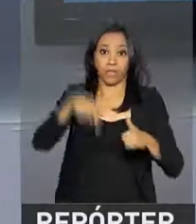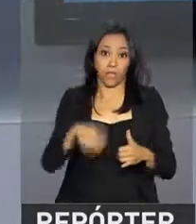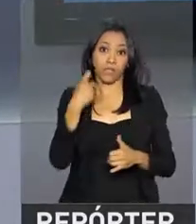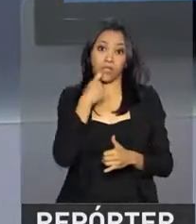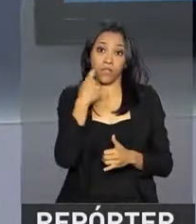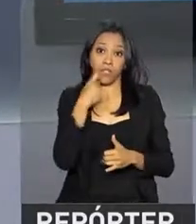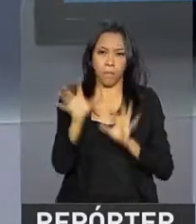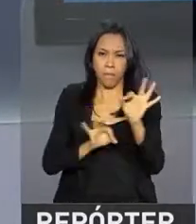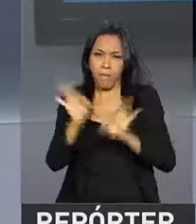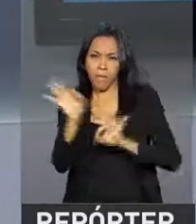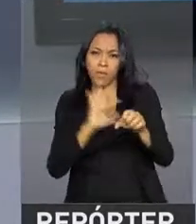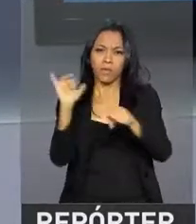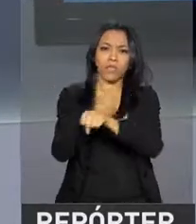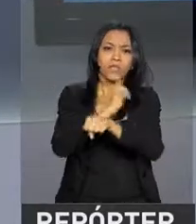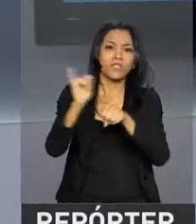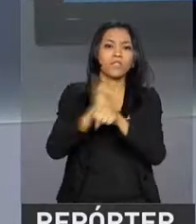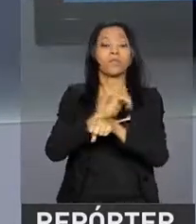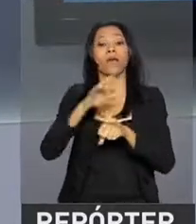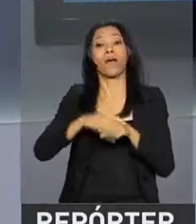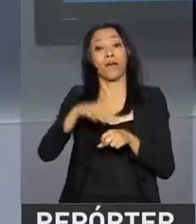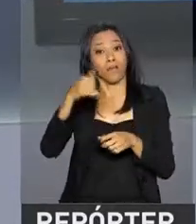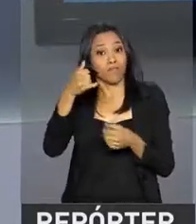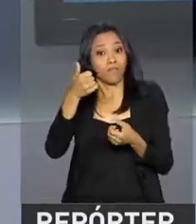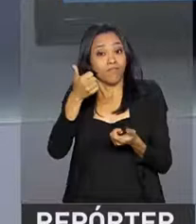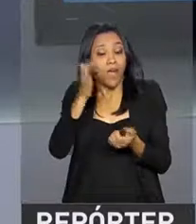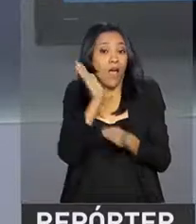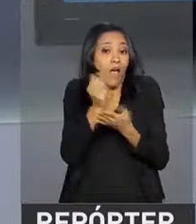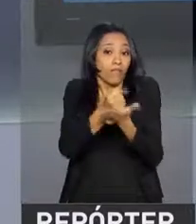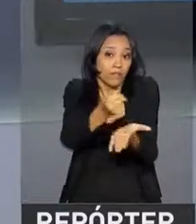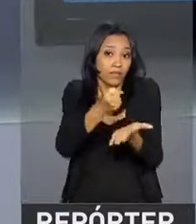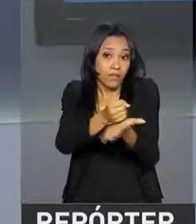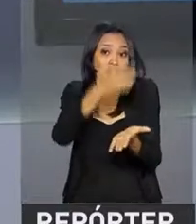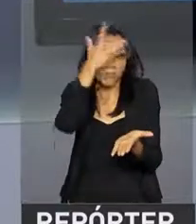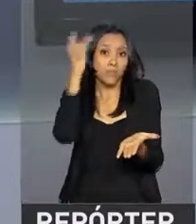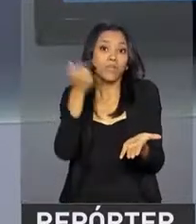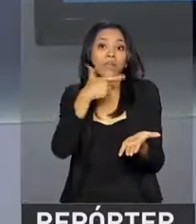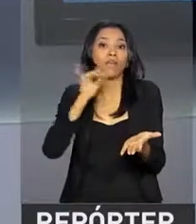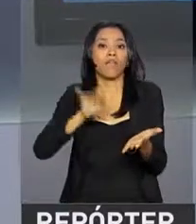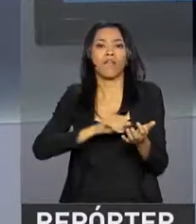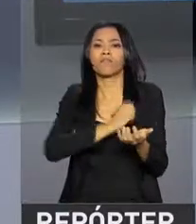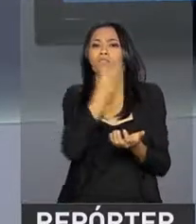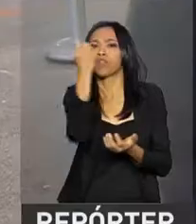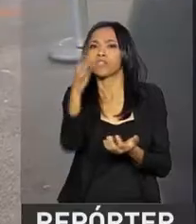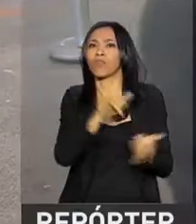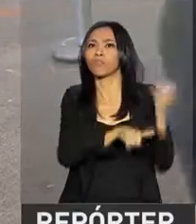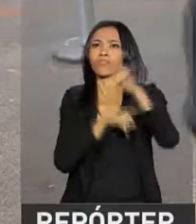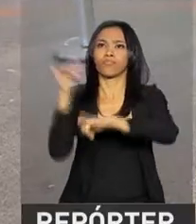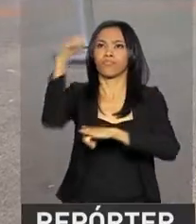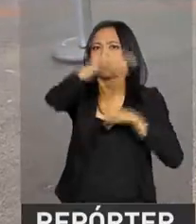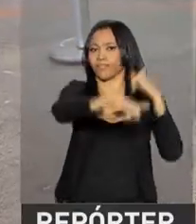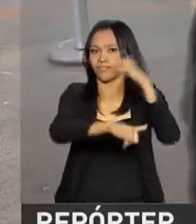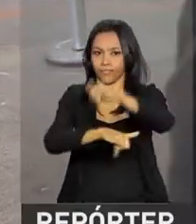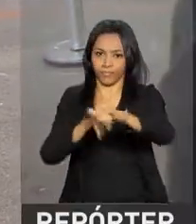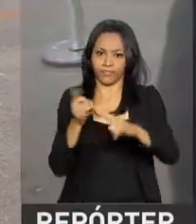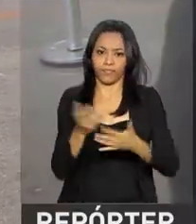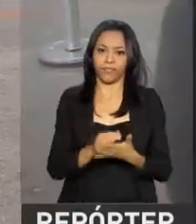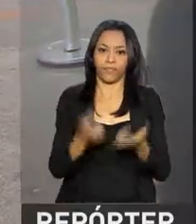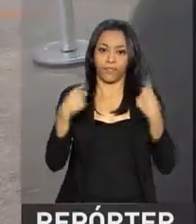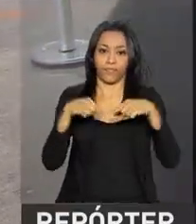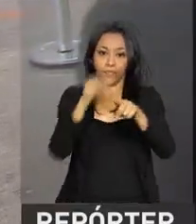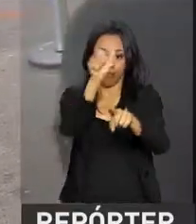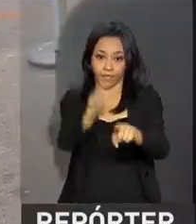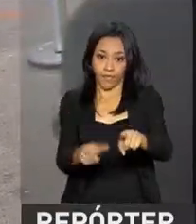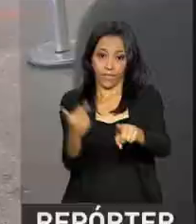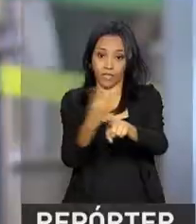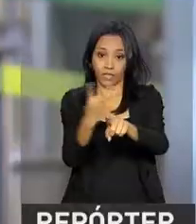esquema para facilitar a vida de quem está embarcando nos principais terminais aéreos do país. Anne adora viajar